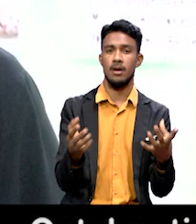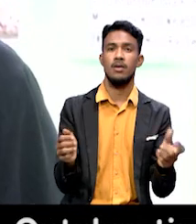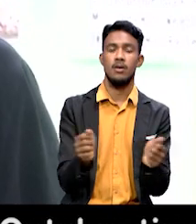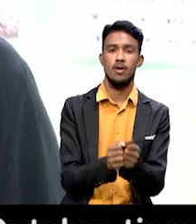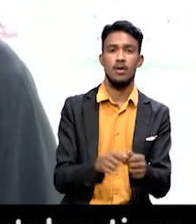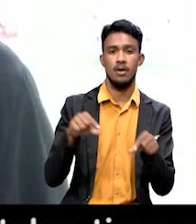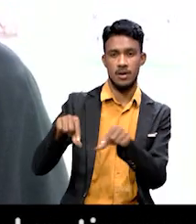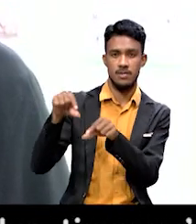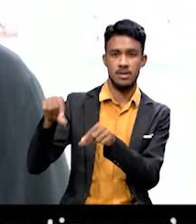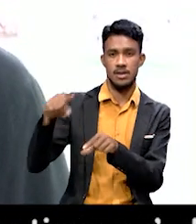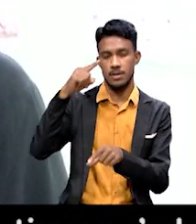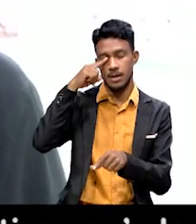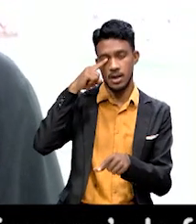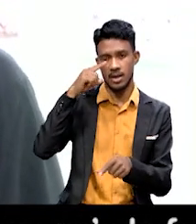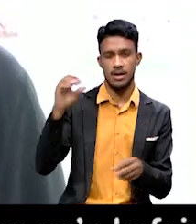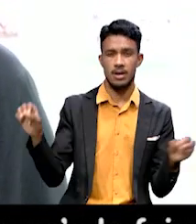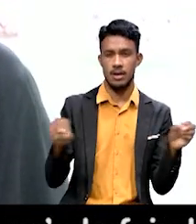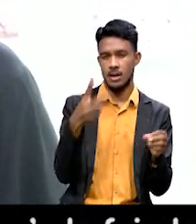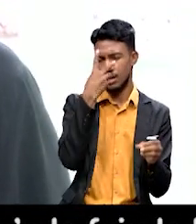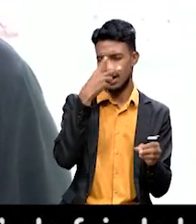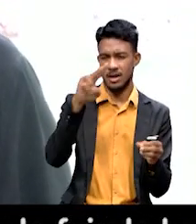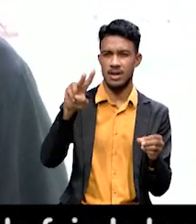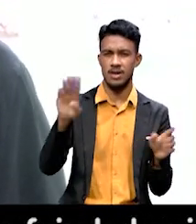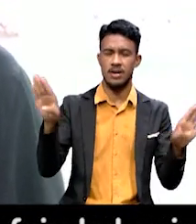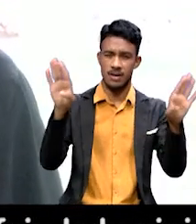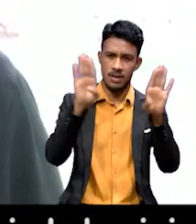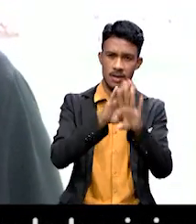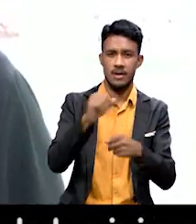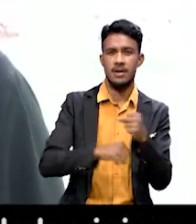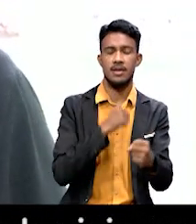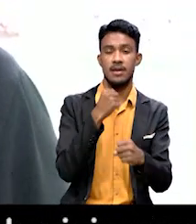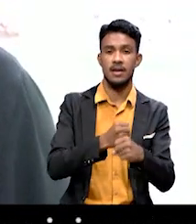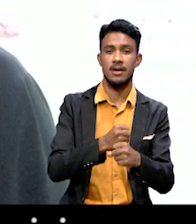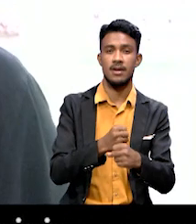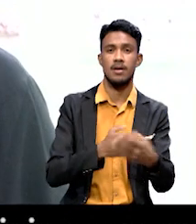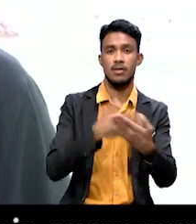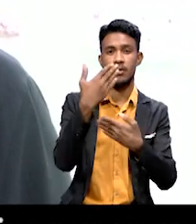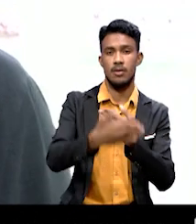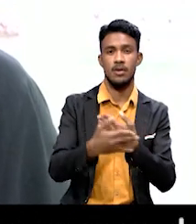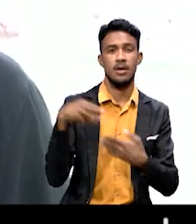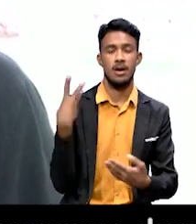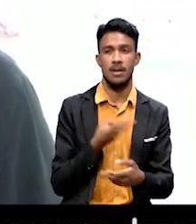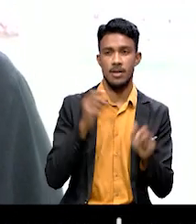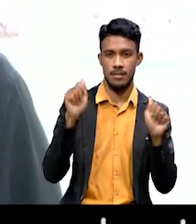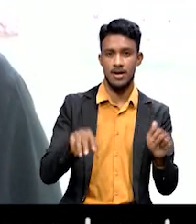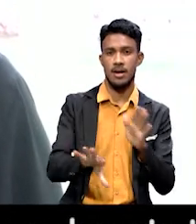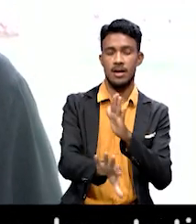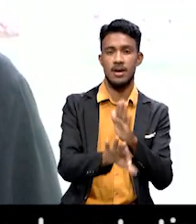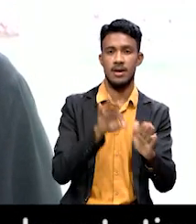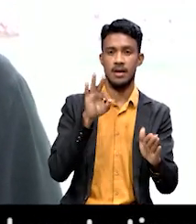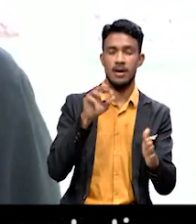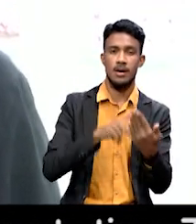matan. Matan la mostan tinan oin inshaallah ami sei bele hetan programa ida mak